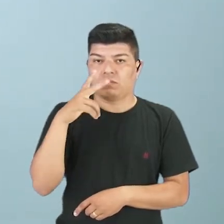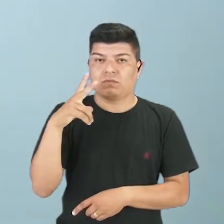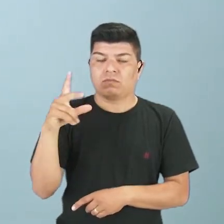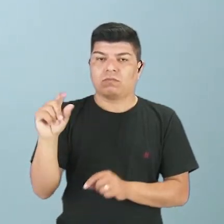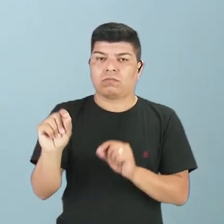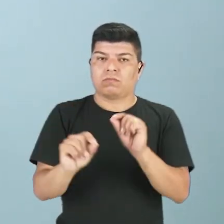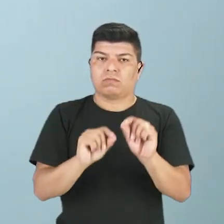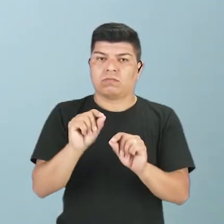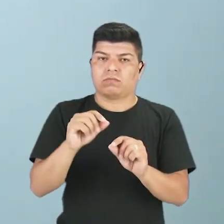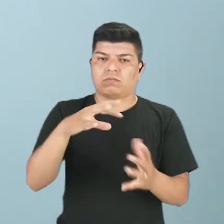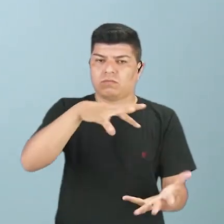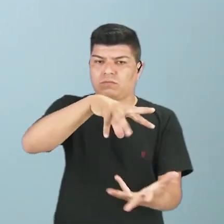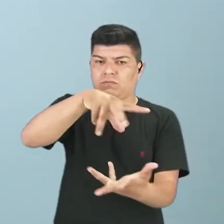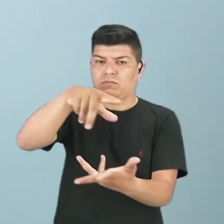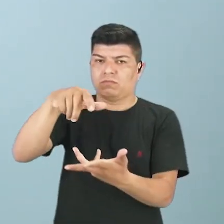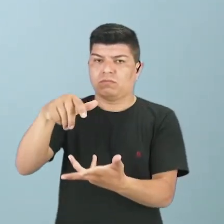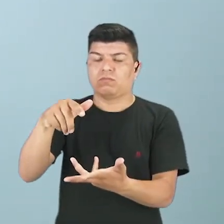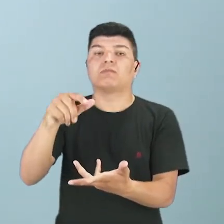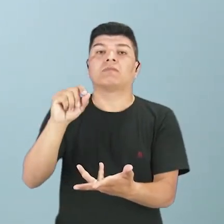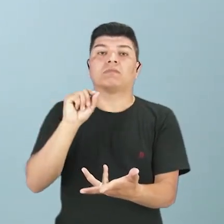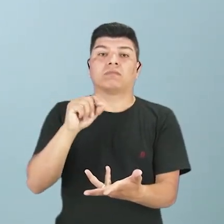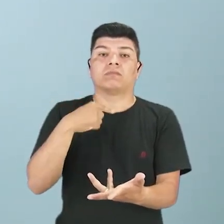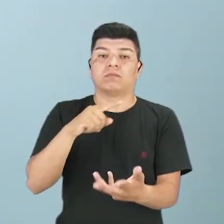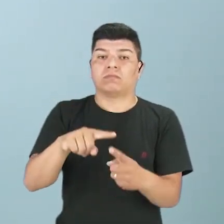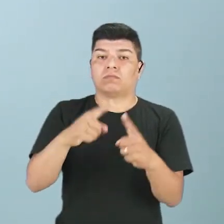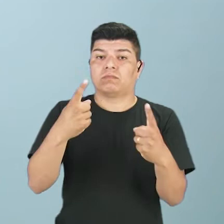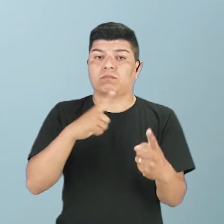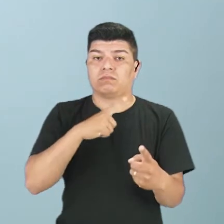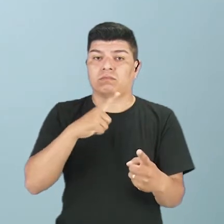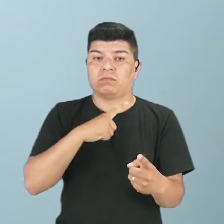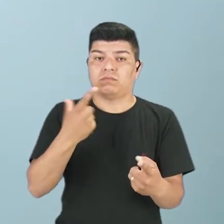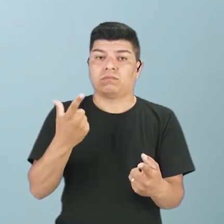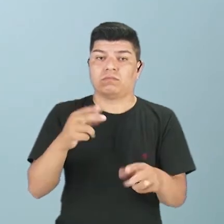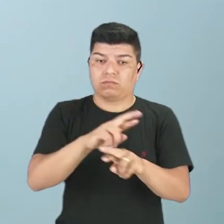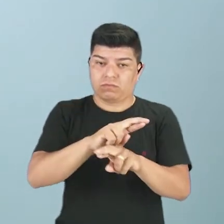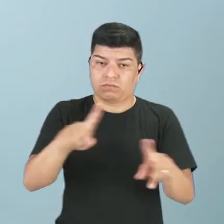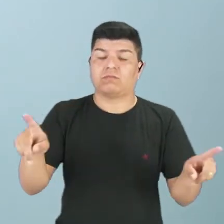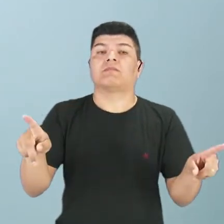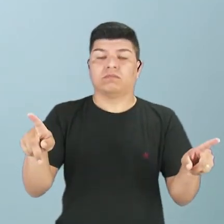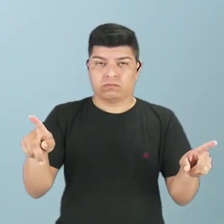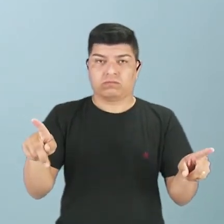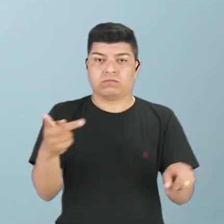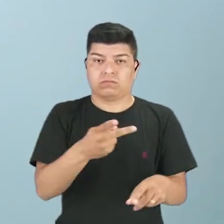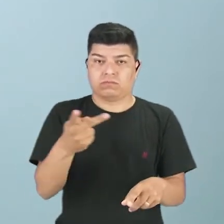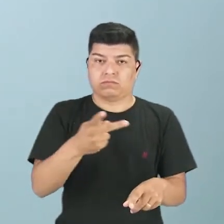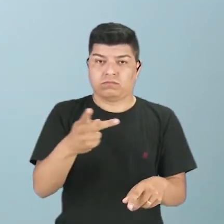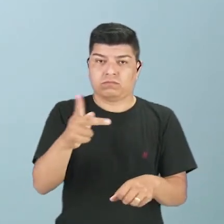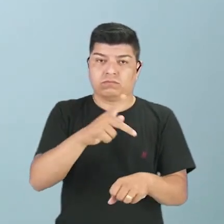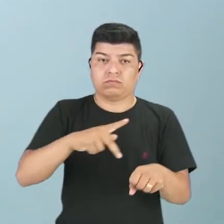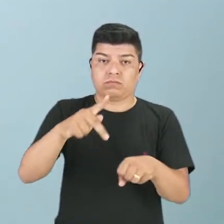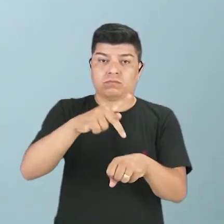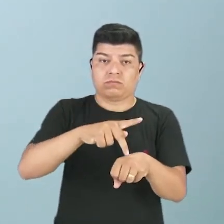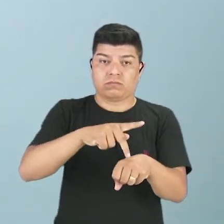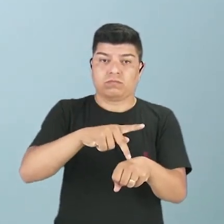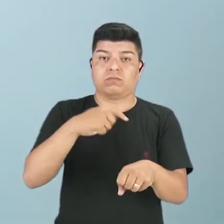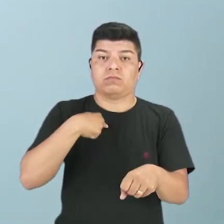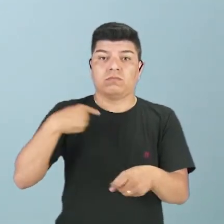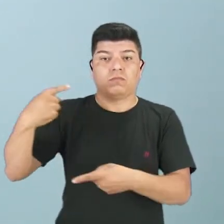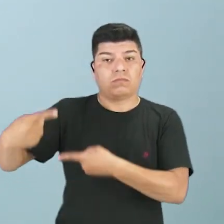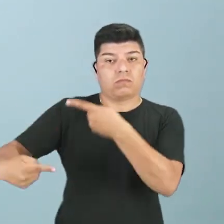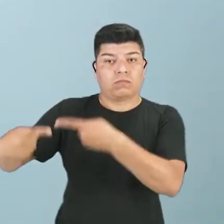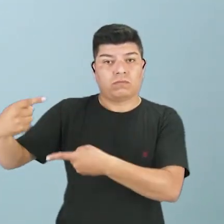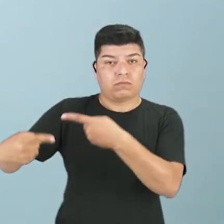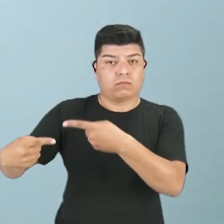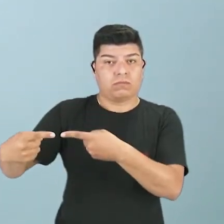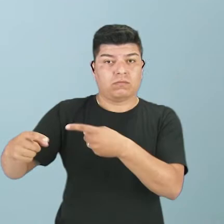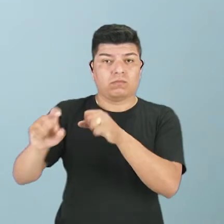superpotências mundiais. Entretanto, havia um grande diferencial entre as duas nações, o sistema político. E